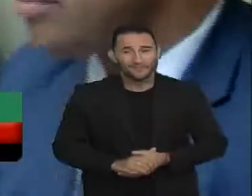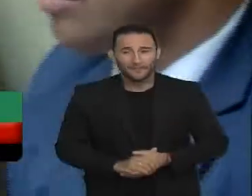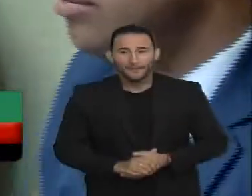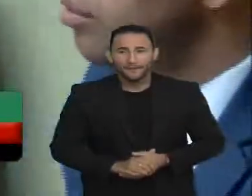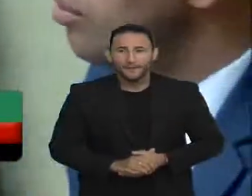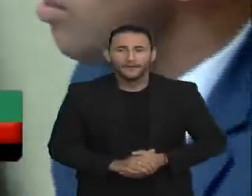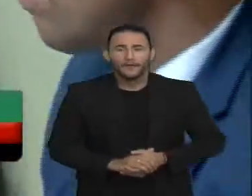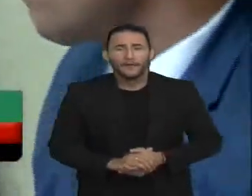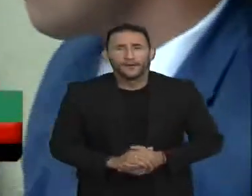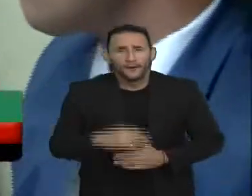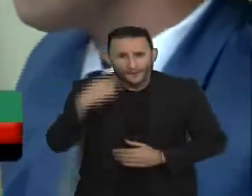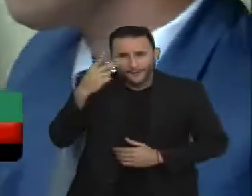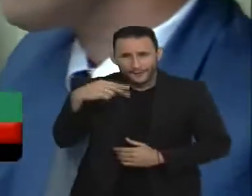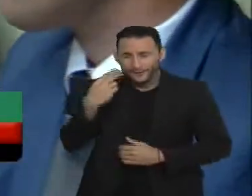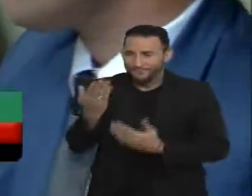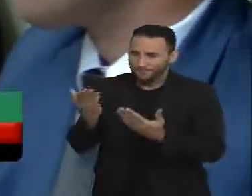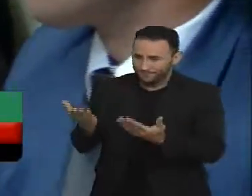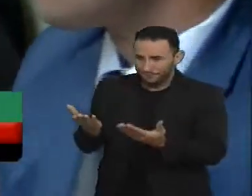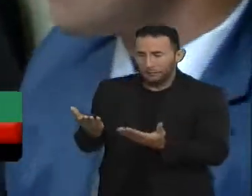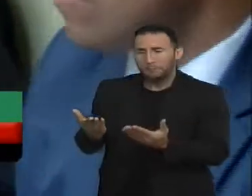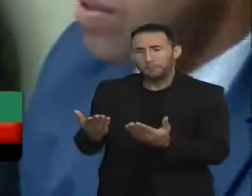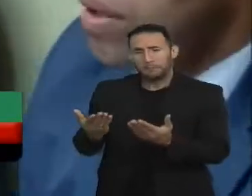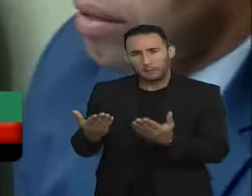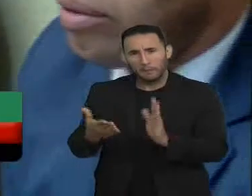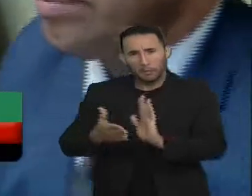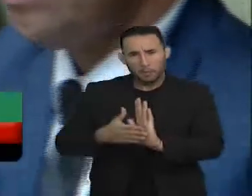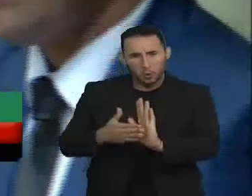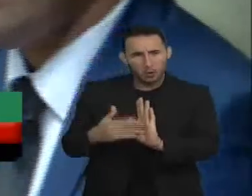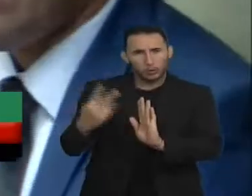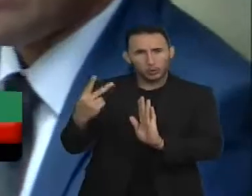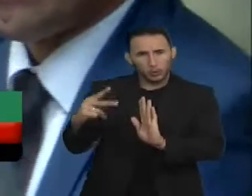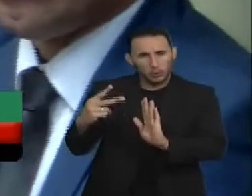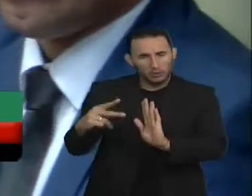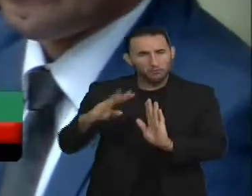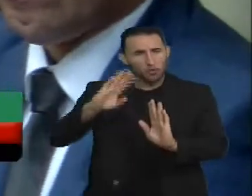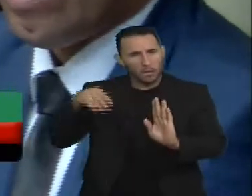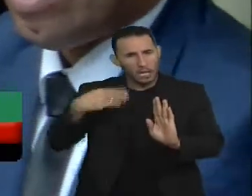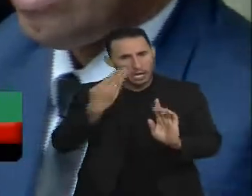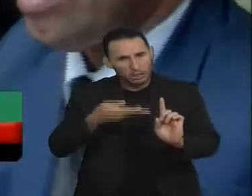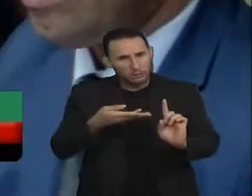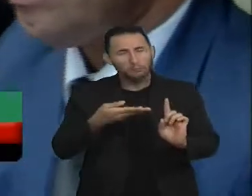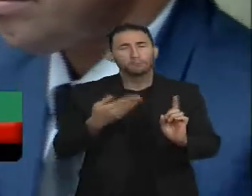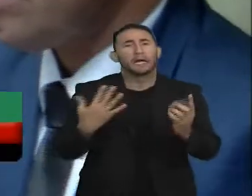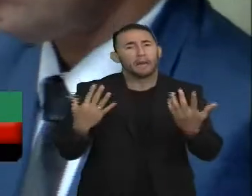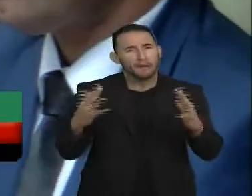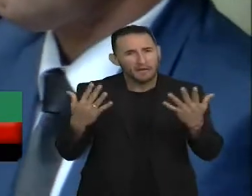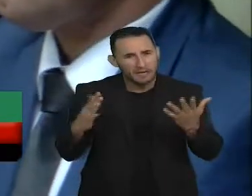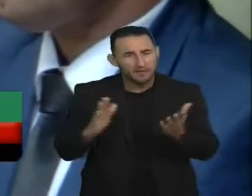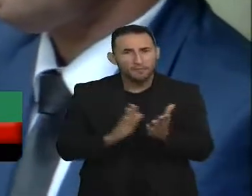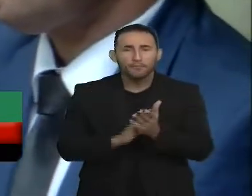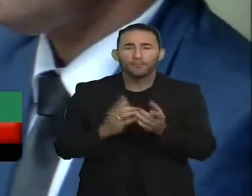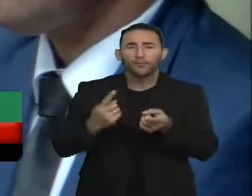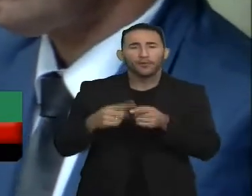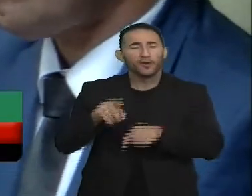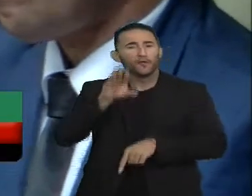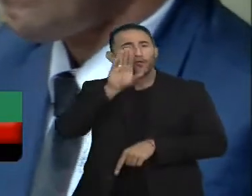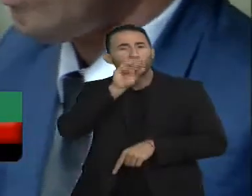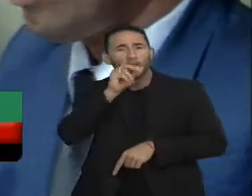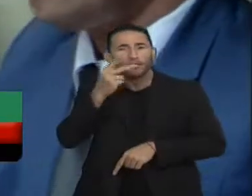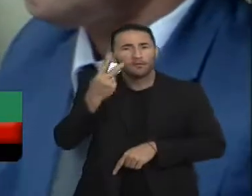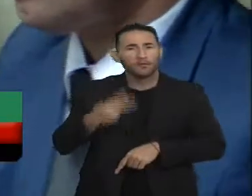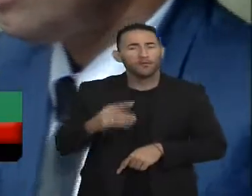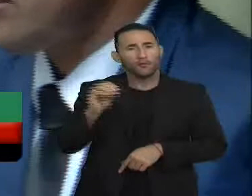É, vereadora, só parabenizar a Vossa Excelência pela brilhante homenagem, viu? Sim. São servidores desse município